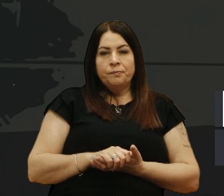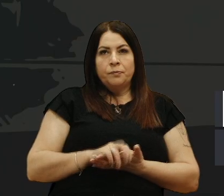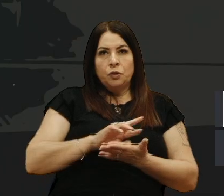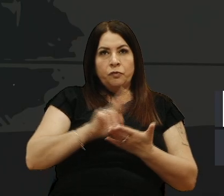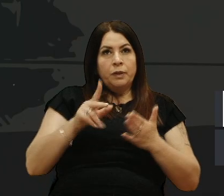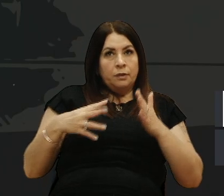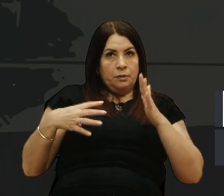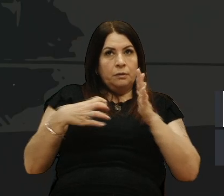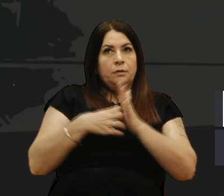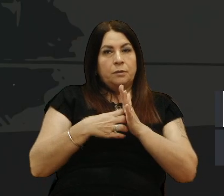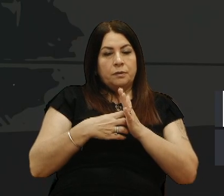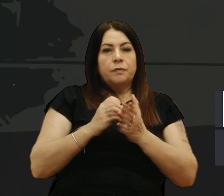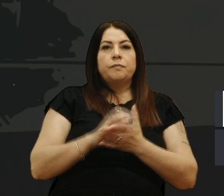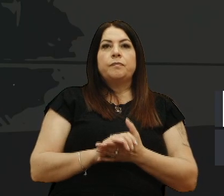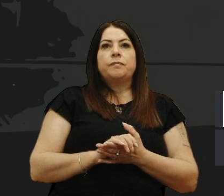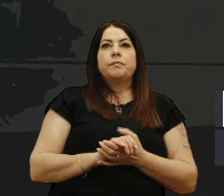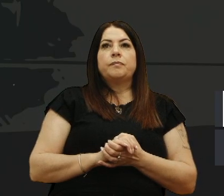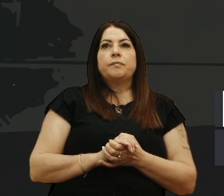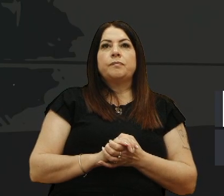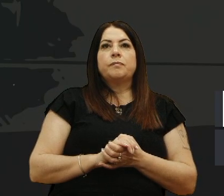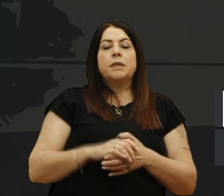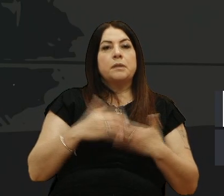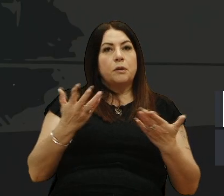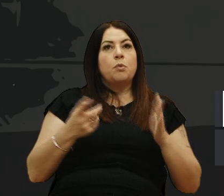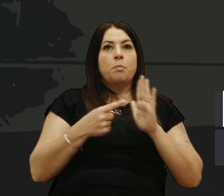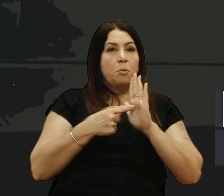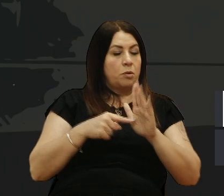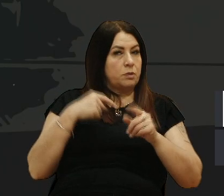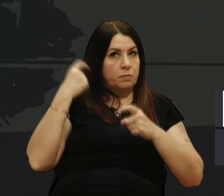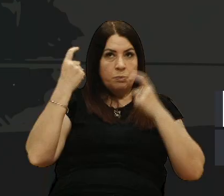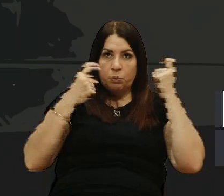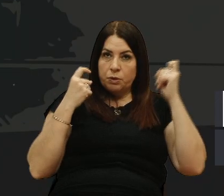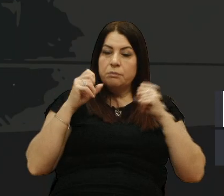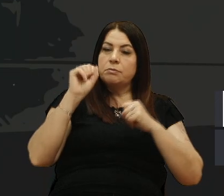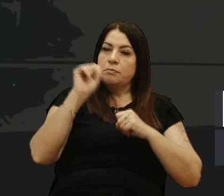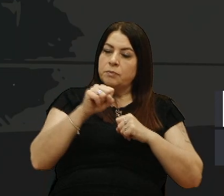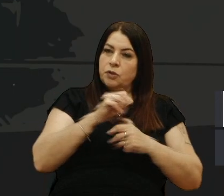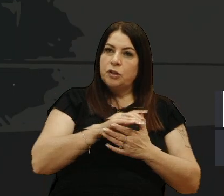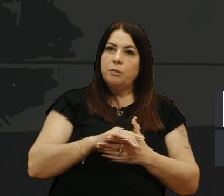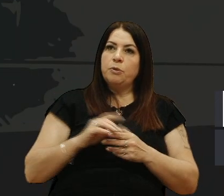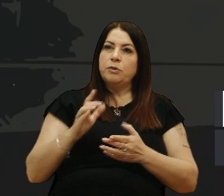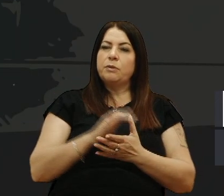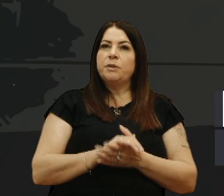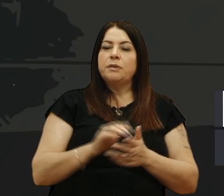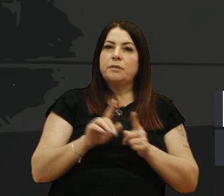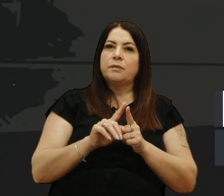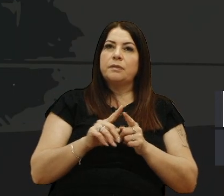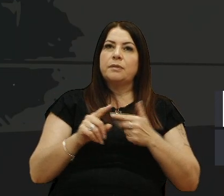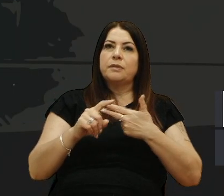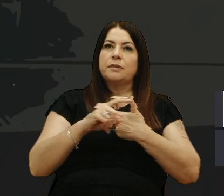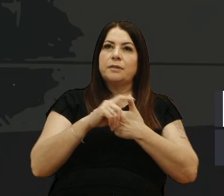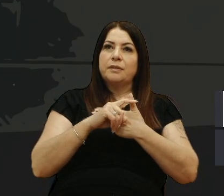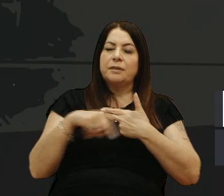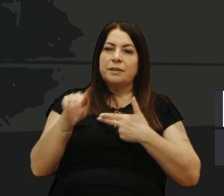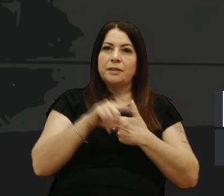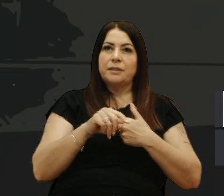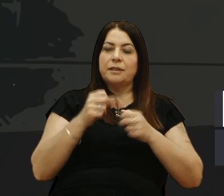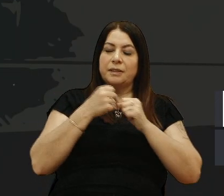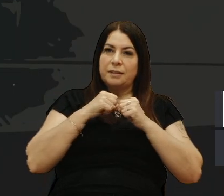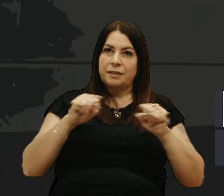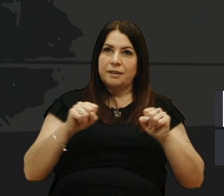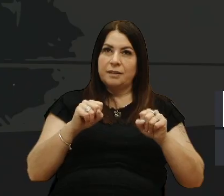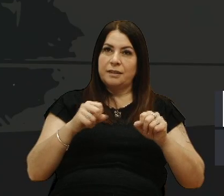diversos acidentes. Então, mostra a preocupação, sim, do Executivo, da Secretaria